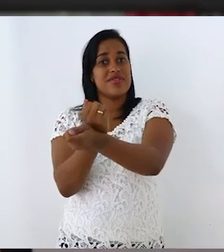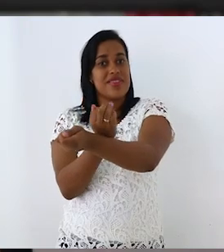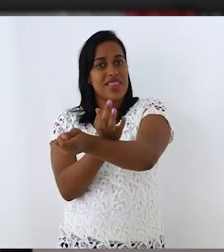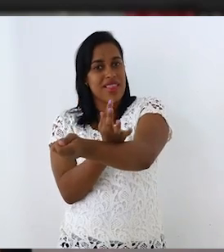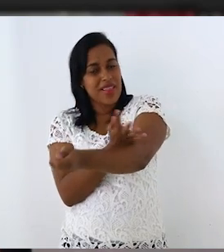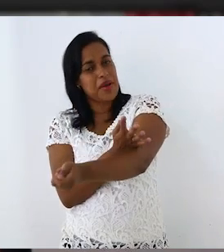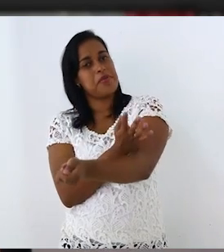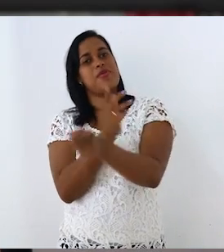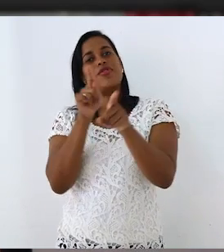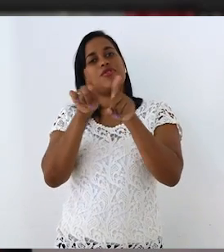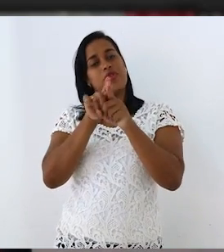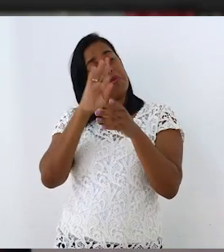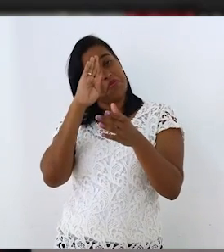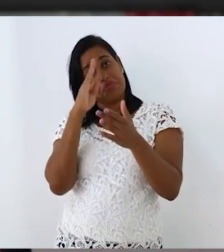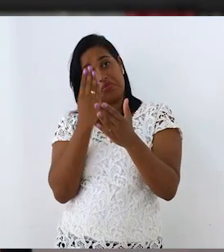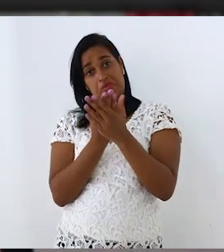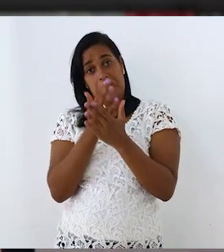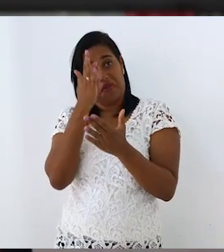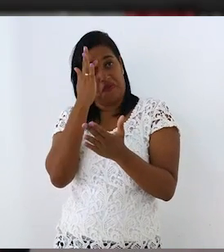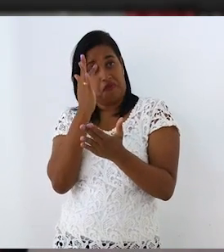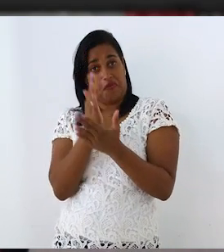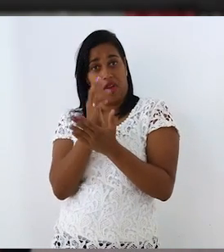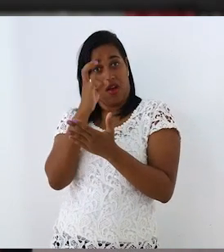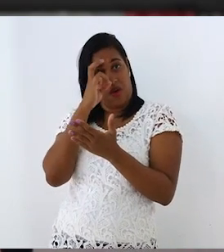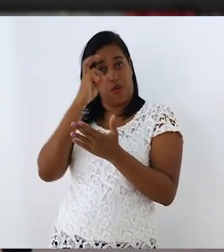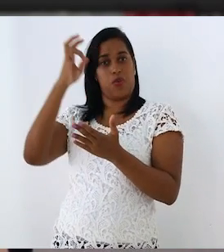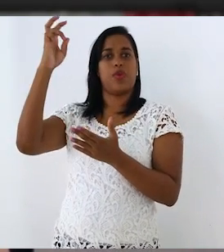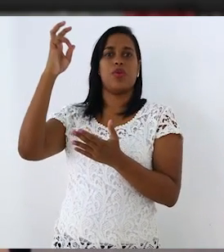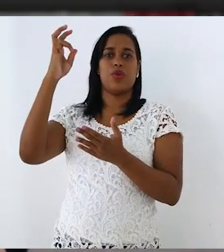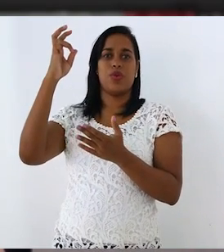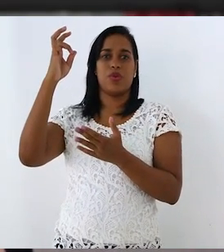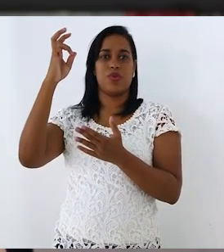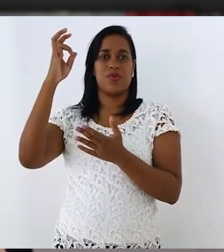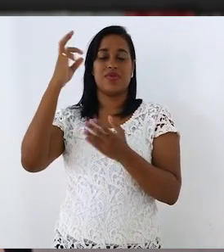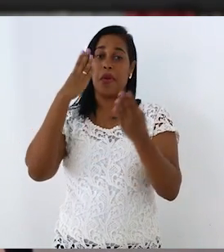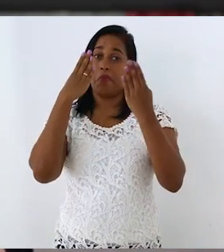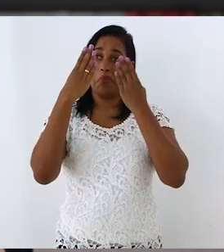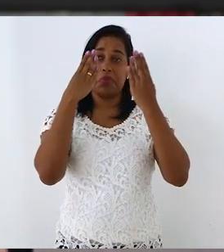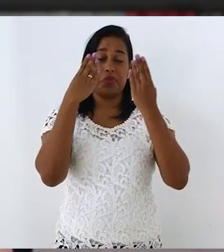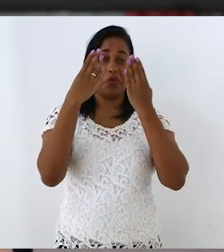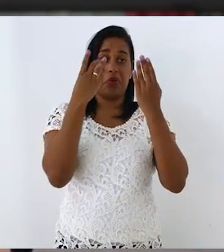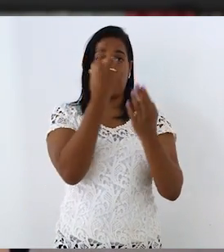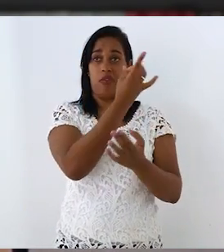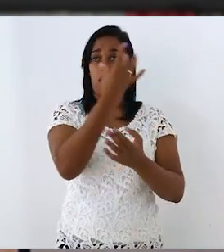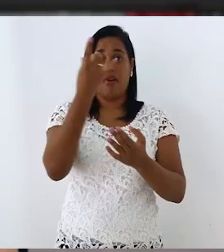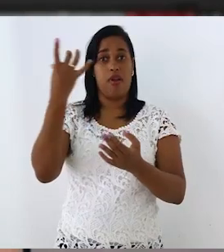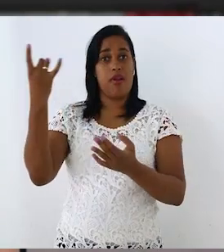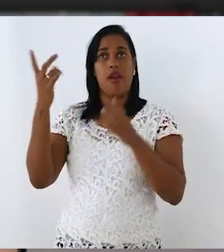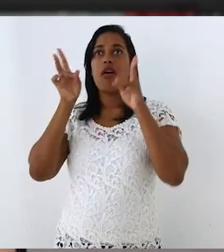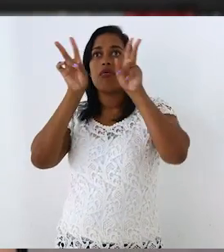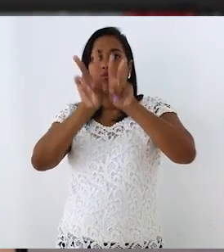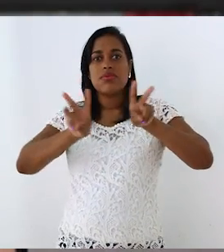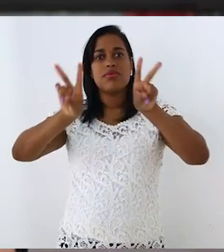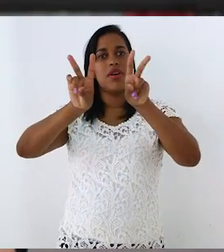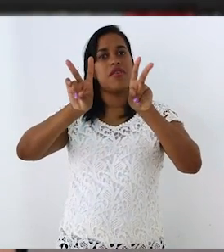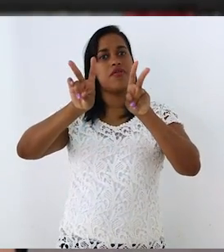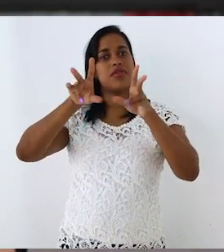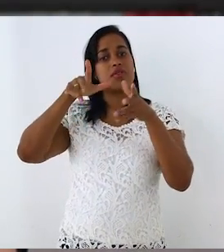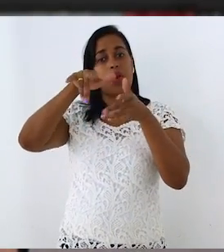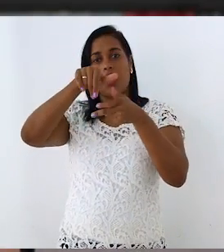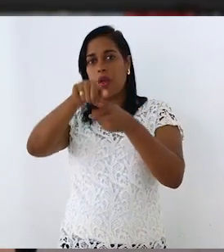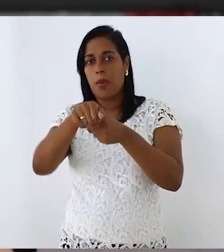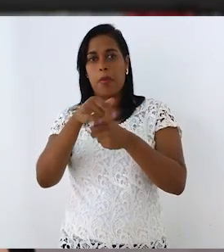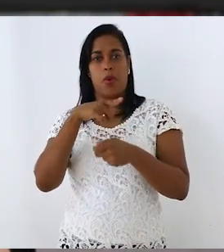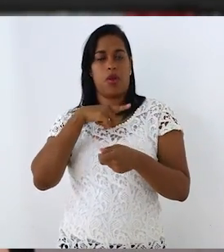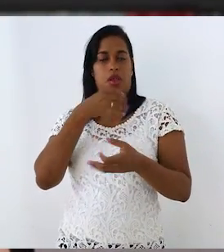emoções, crenças, cultura, personalidade psicológica do indivíduo, a visão do mundo que ele tem sobre as